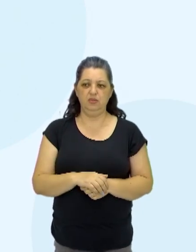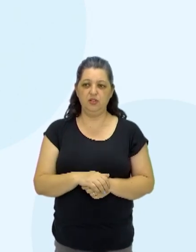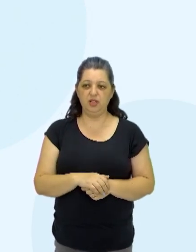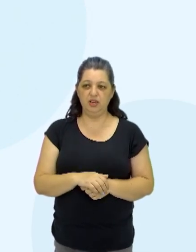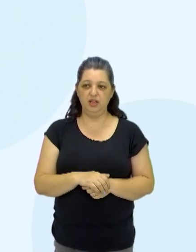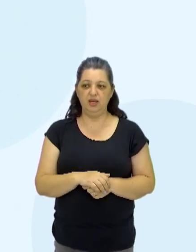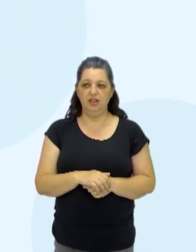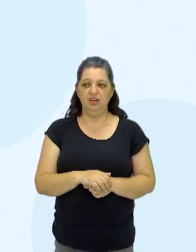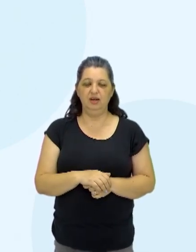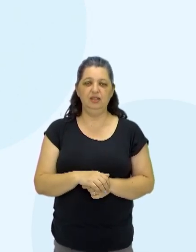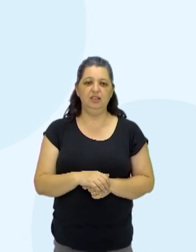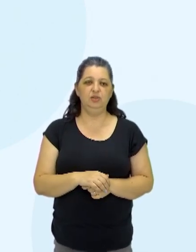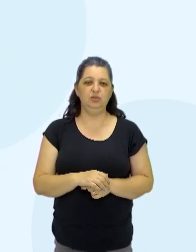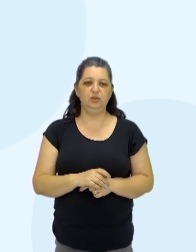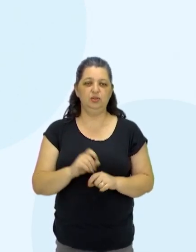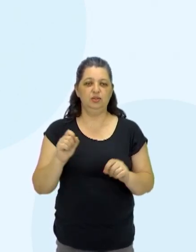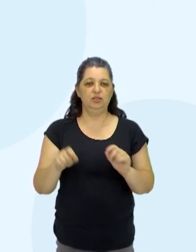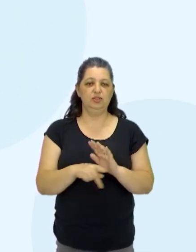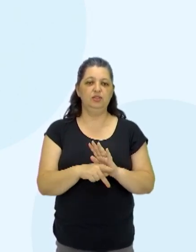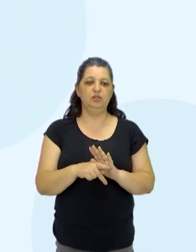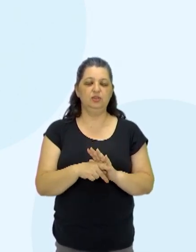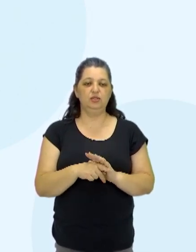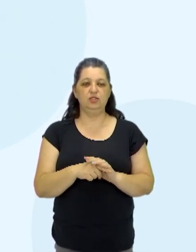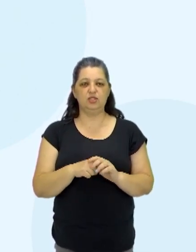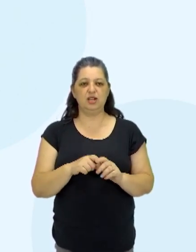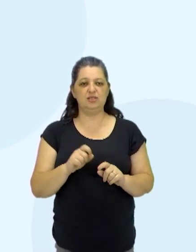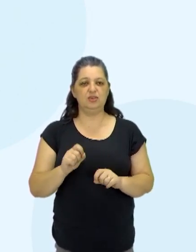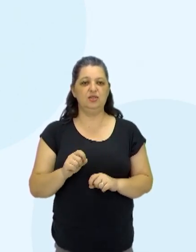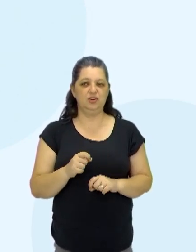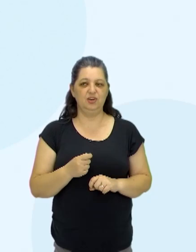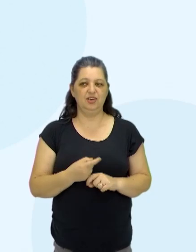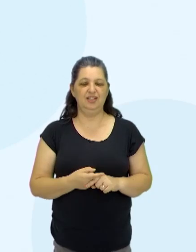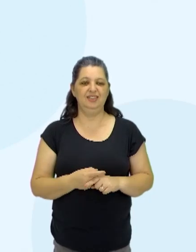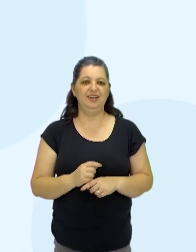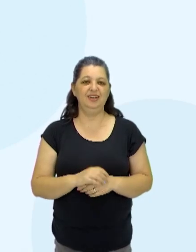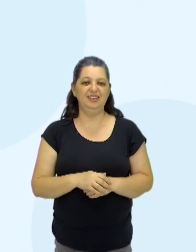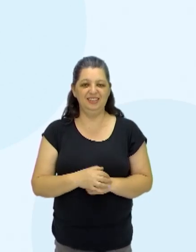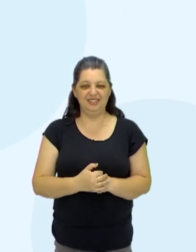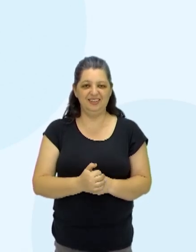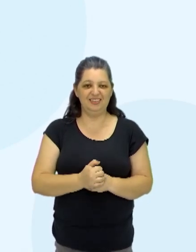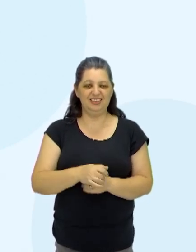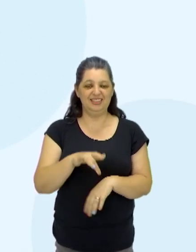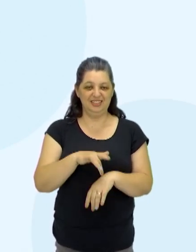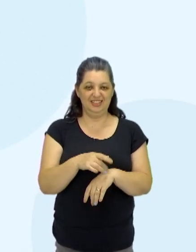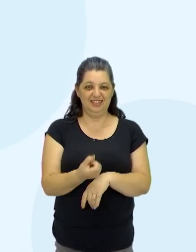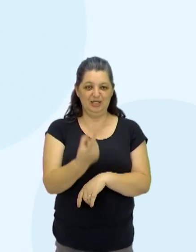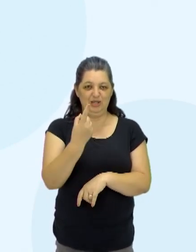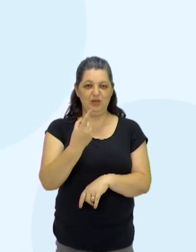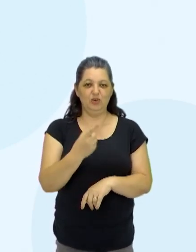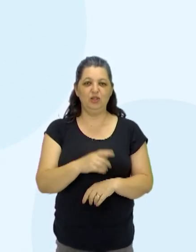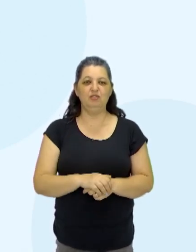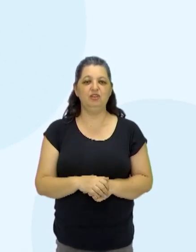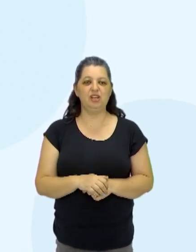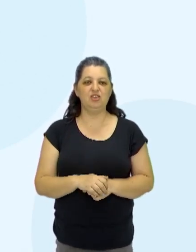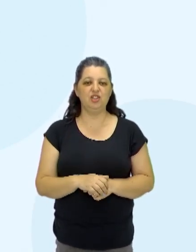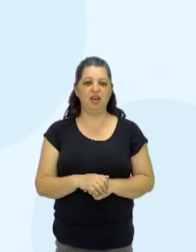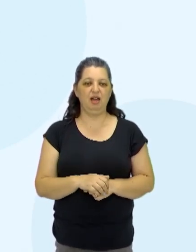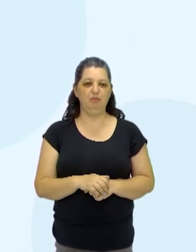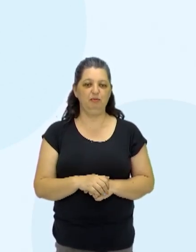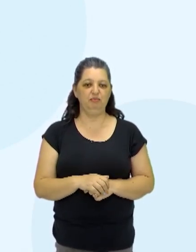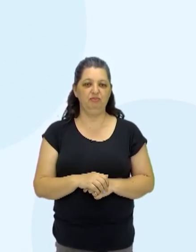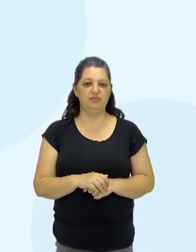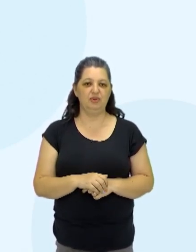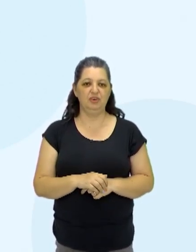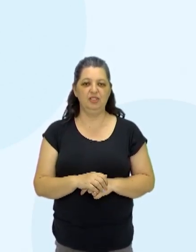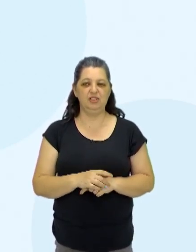apenas 7% das áreas quilombolas foram tituladas. Não é estranho isso? É estranho mesmo. A gente não naturalizou